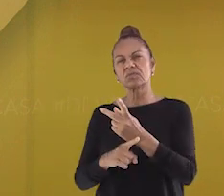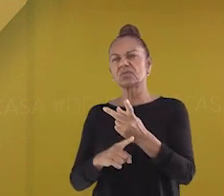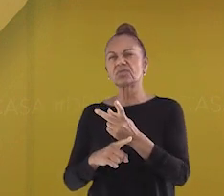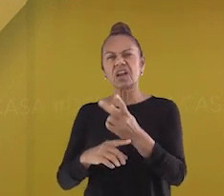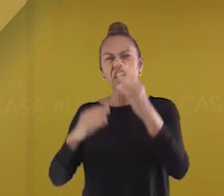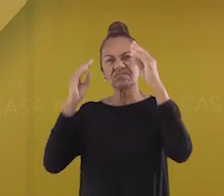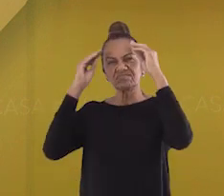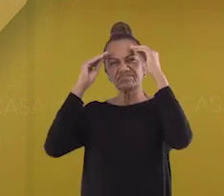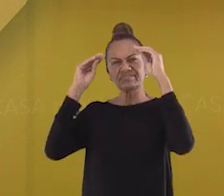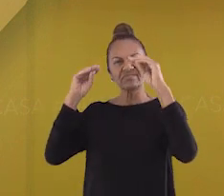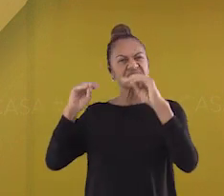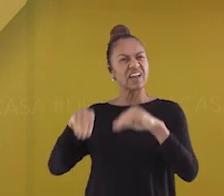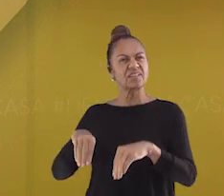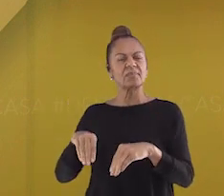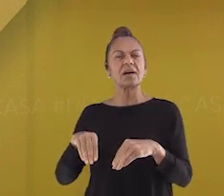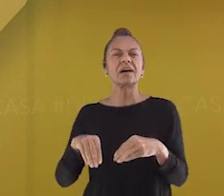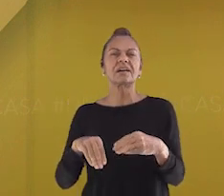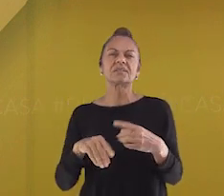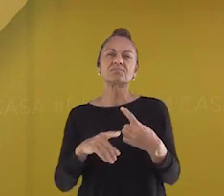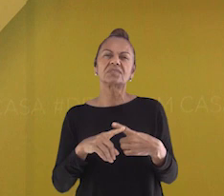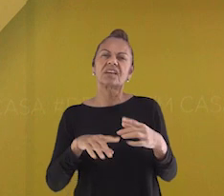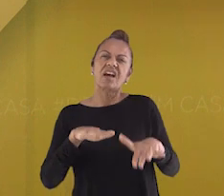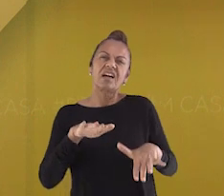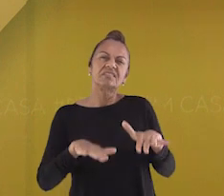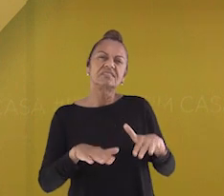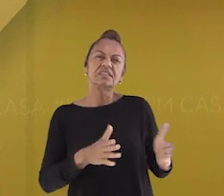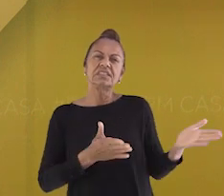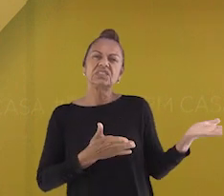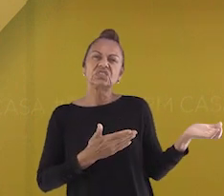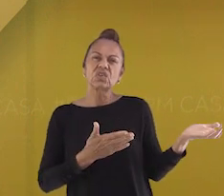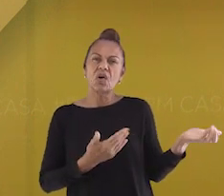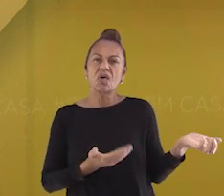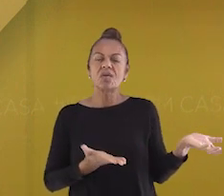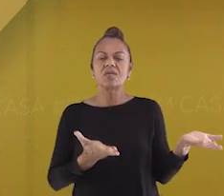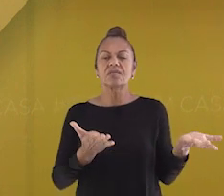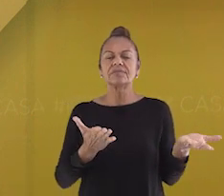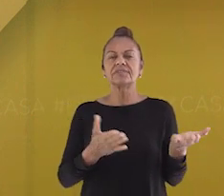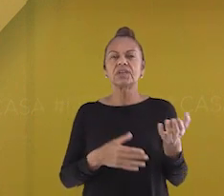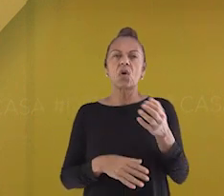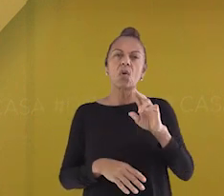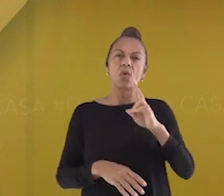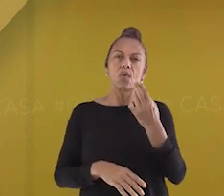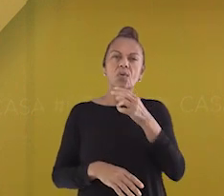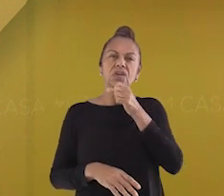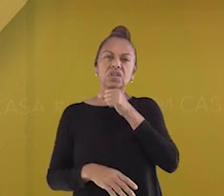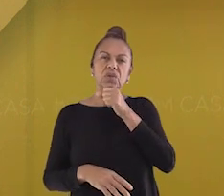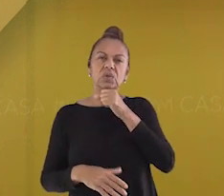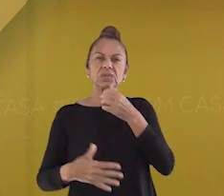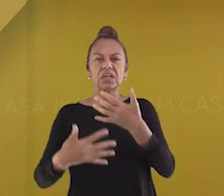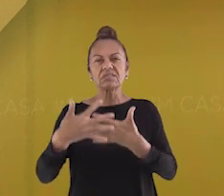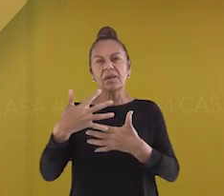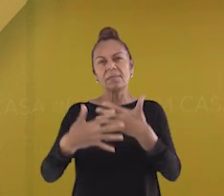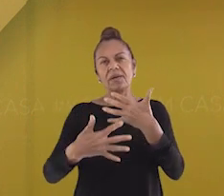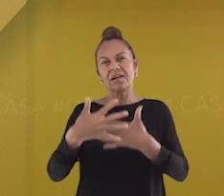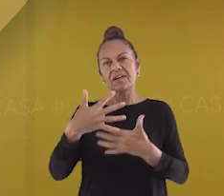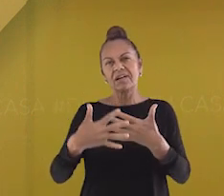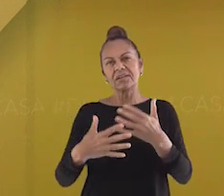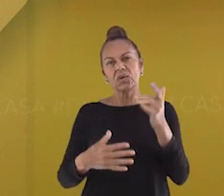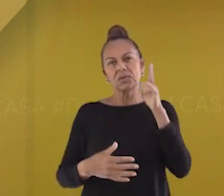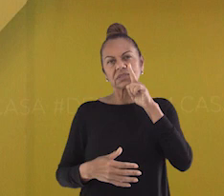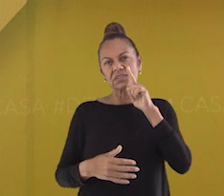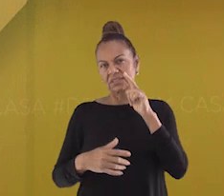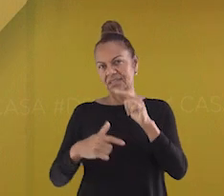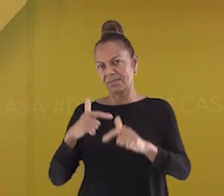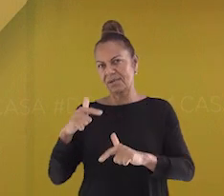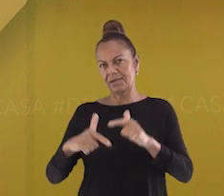que desistiram de procurar emprego por falta de esperança ou qualificação ou por idade, ou muito jovem ou muito